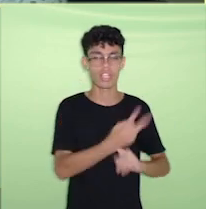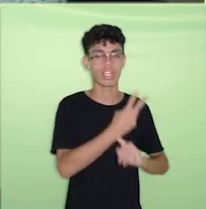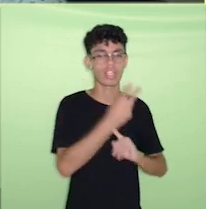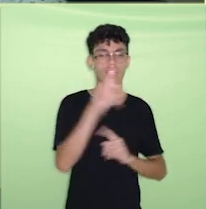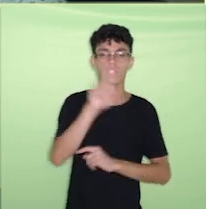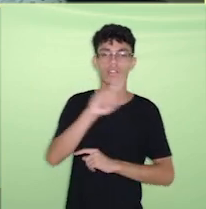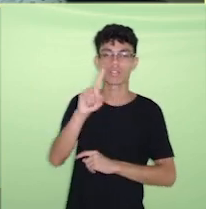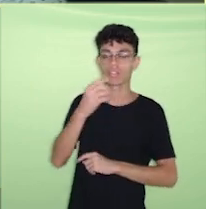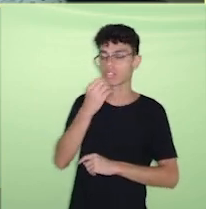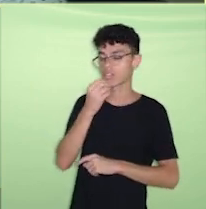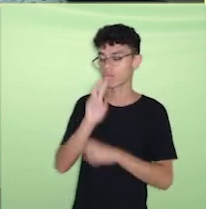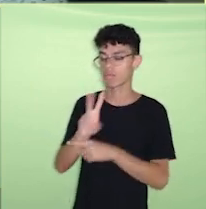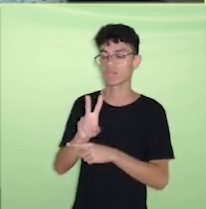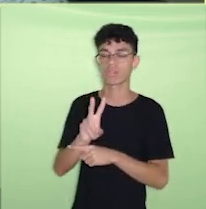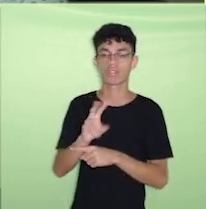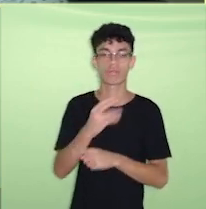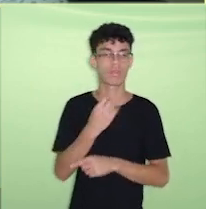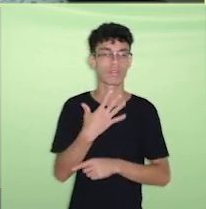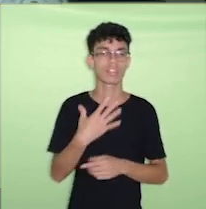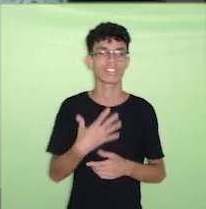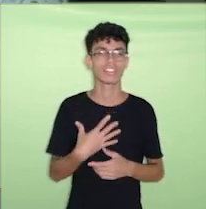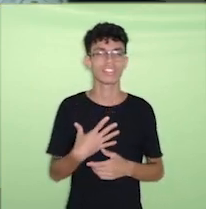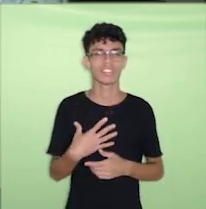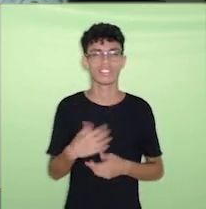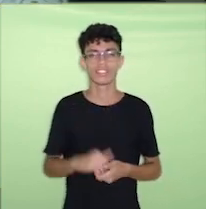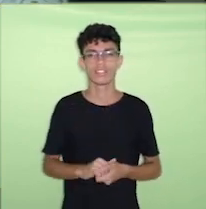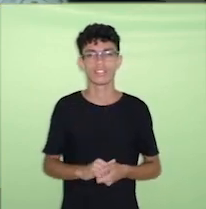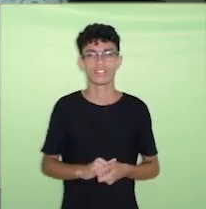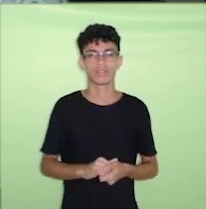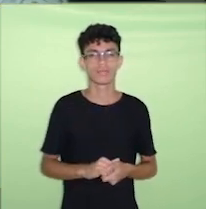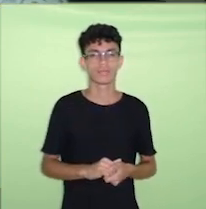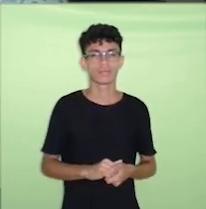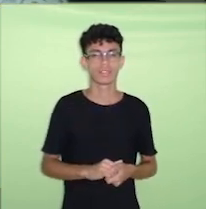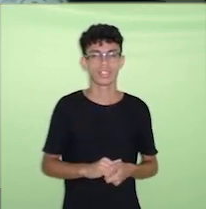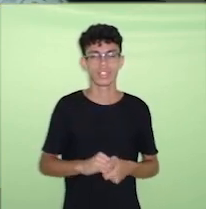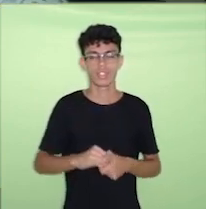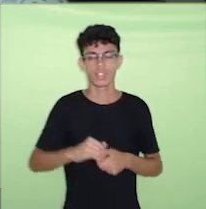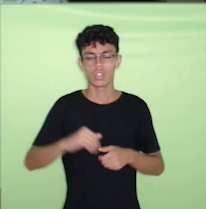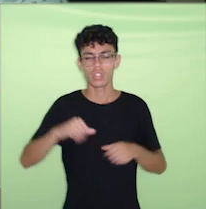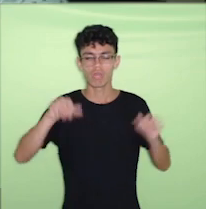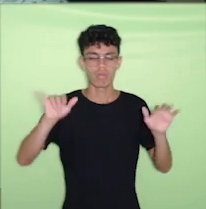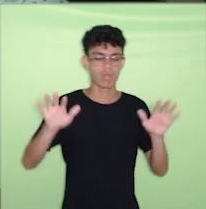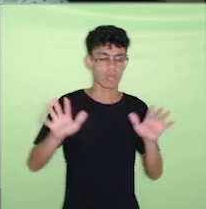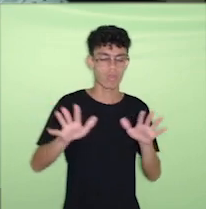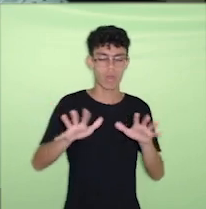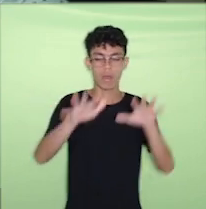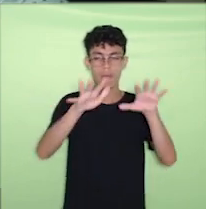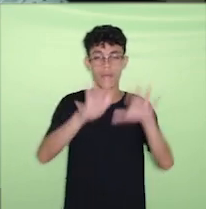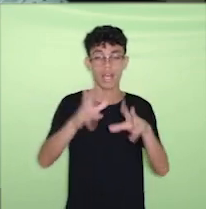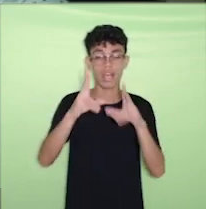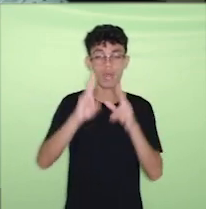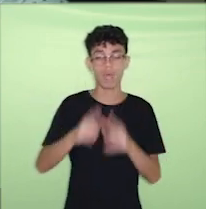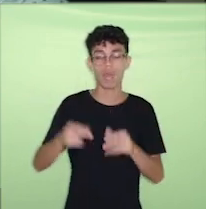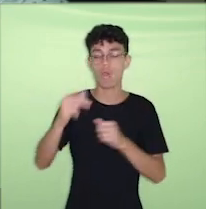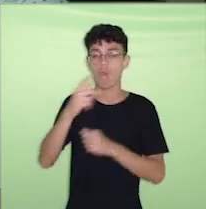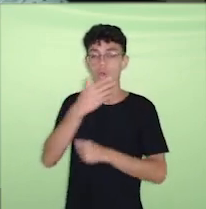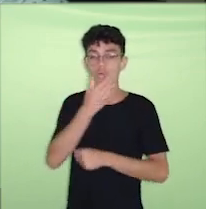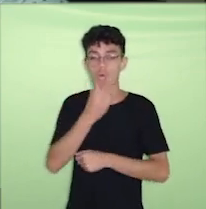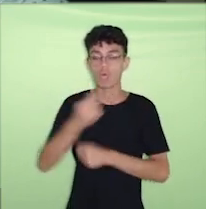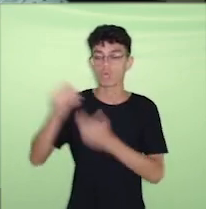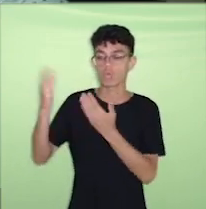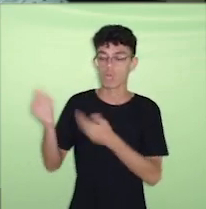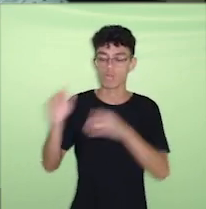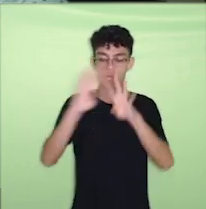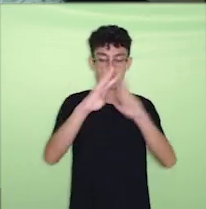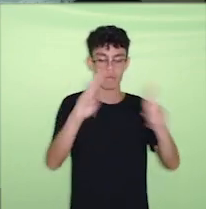lícito. Pai, tocaram-te nas tardes brandamente, assim como tocaste adolescente a superfície parada de